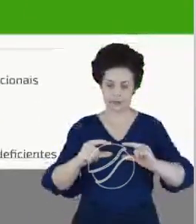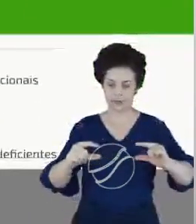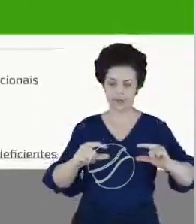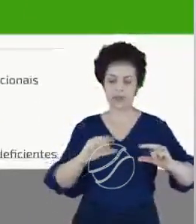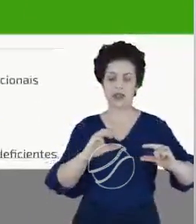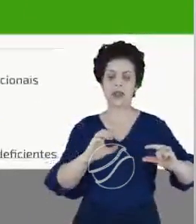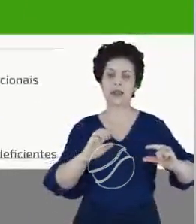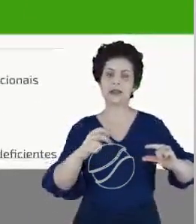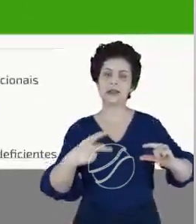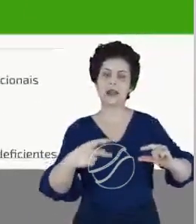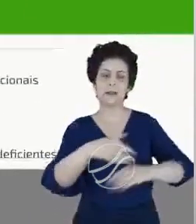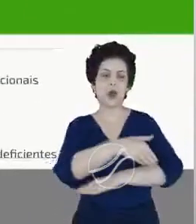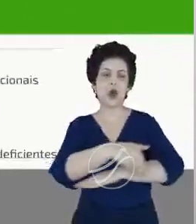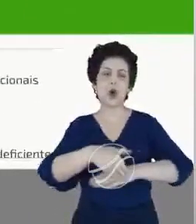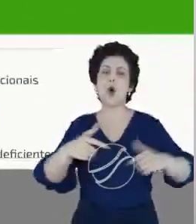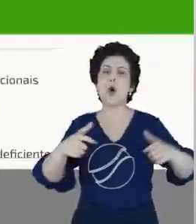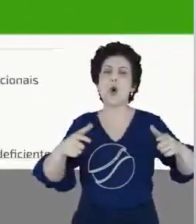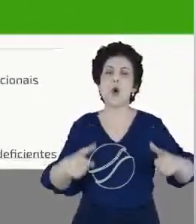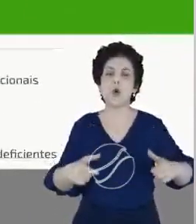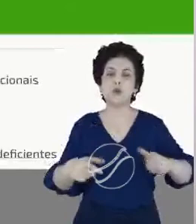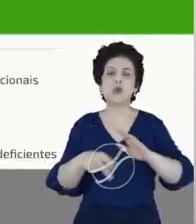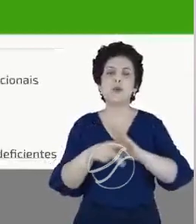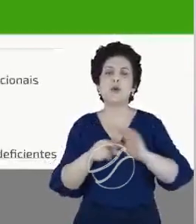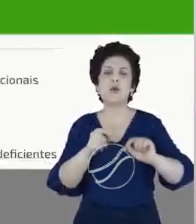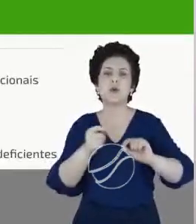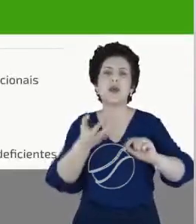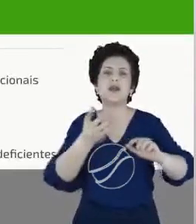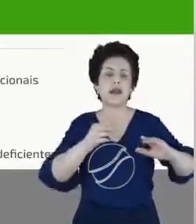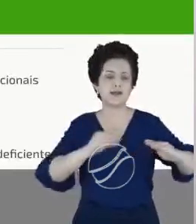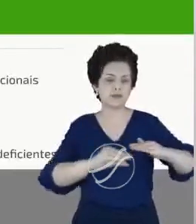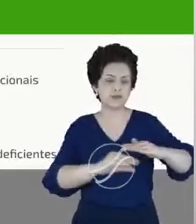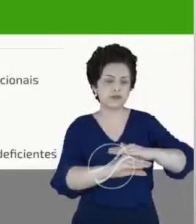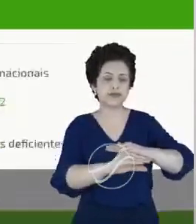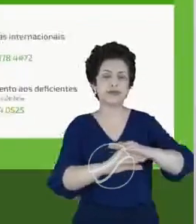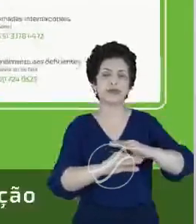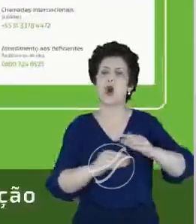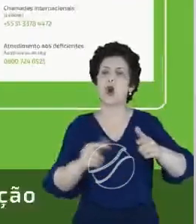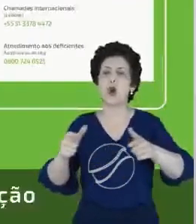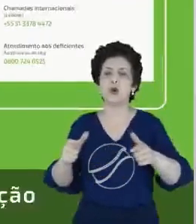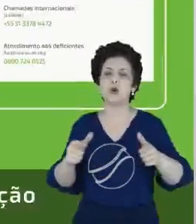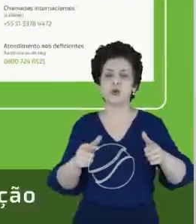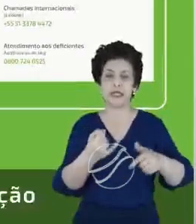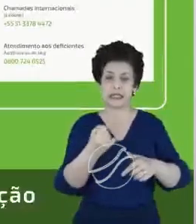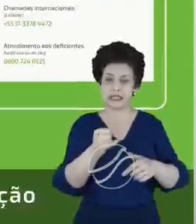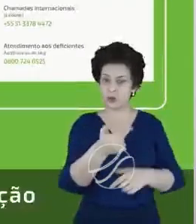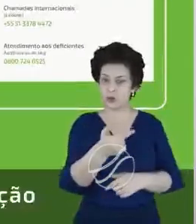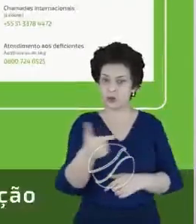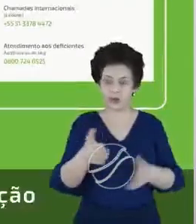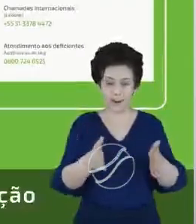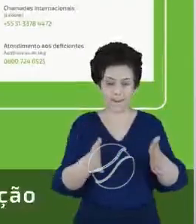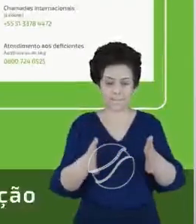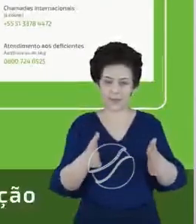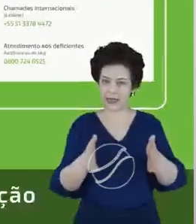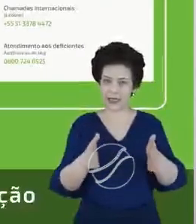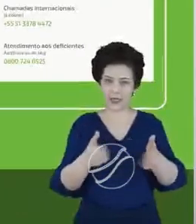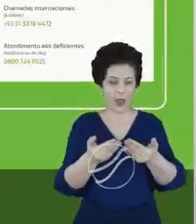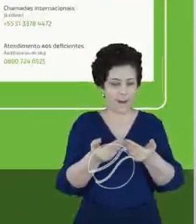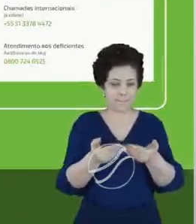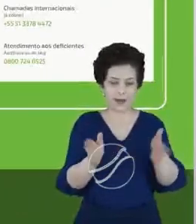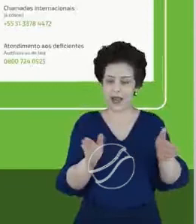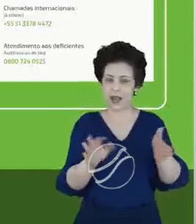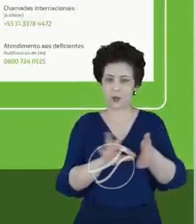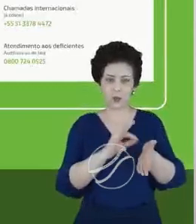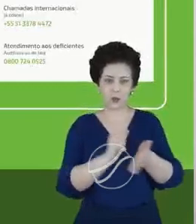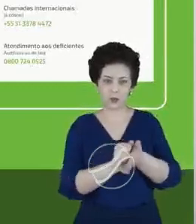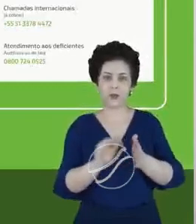agências e os coordenadores núcleos locais é a verificando Quais os projetos podendo distribuir seus valores